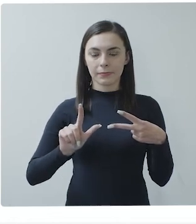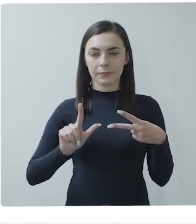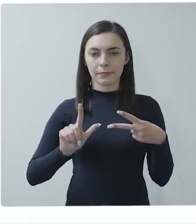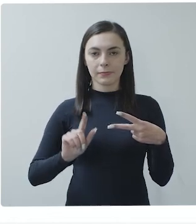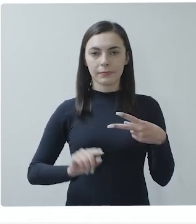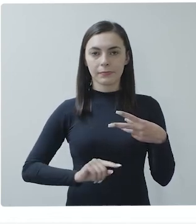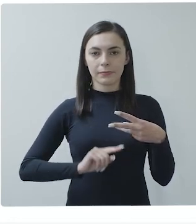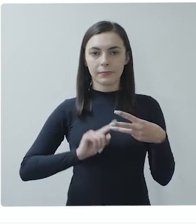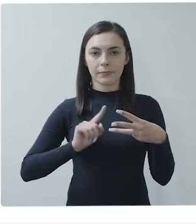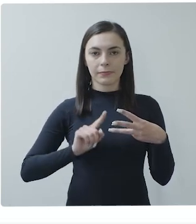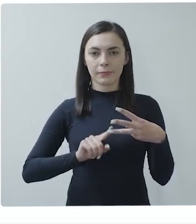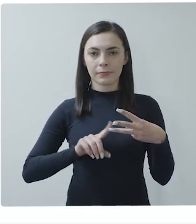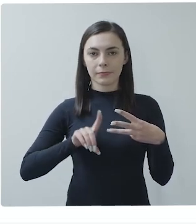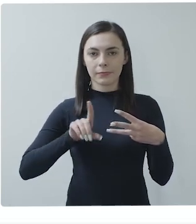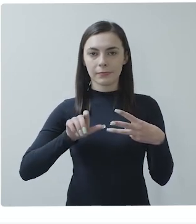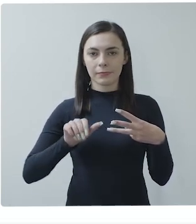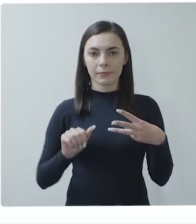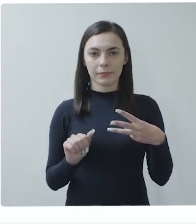fal,